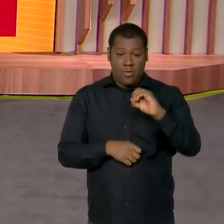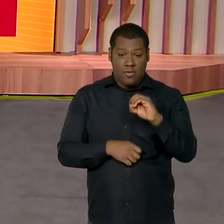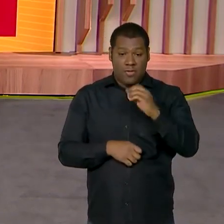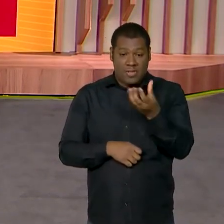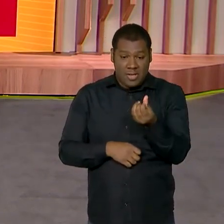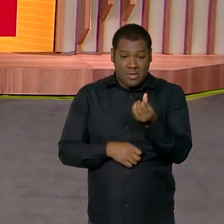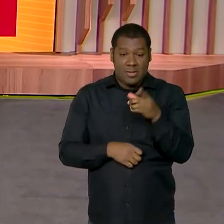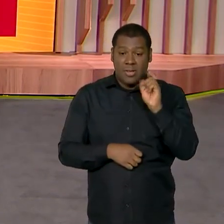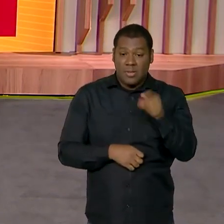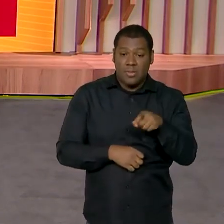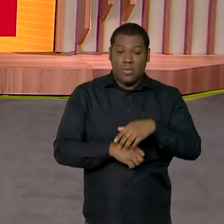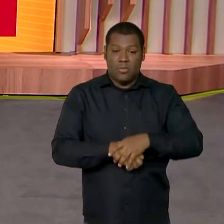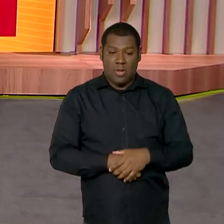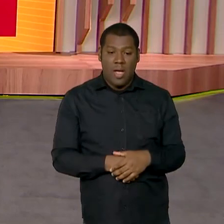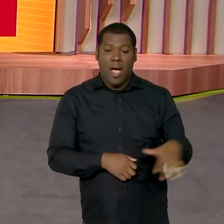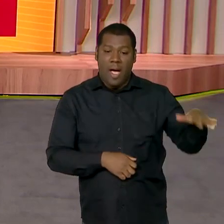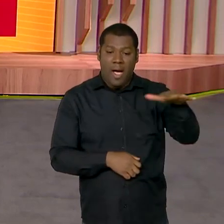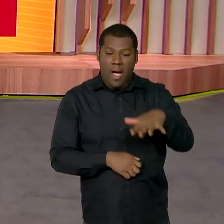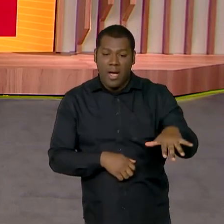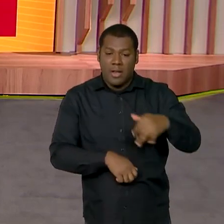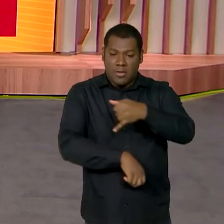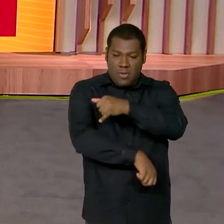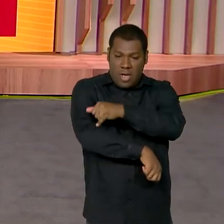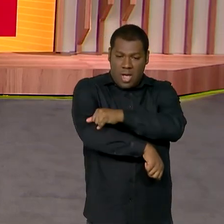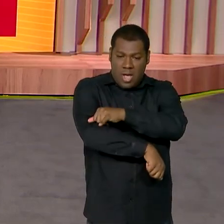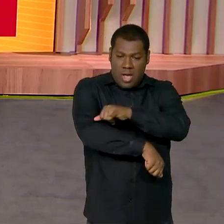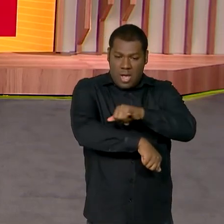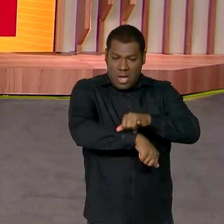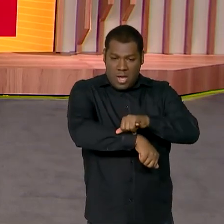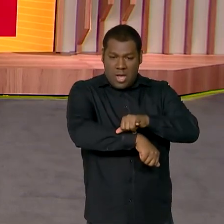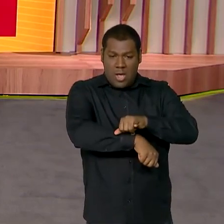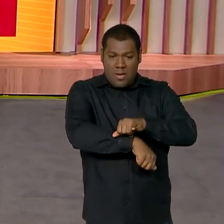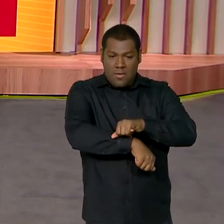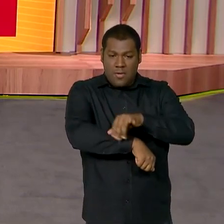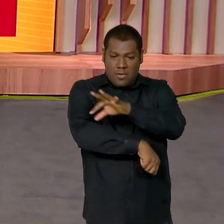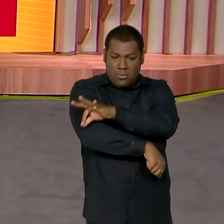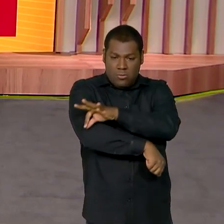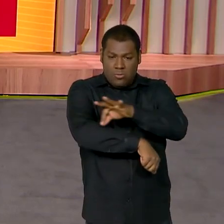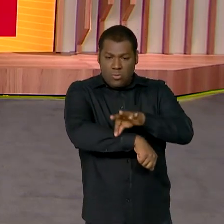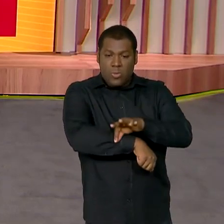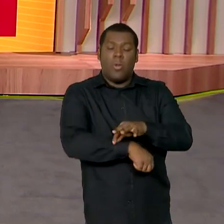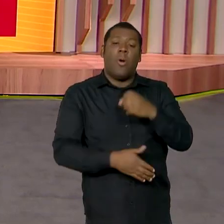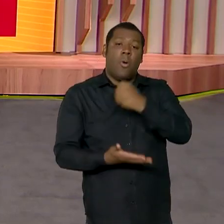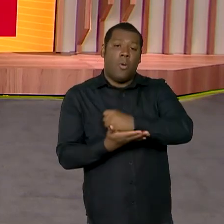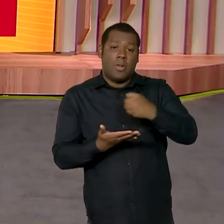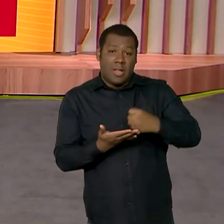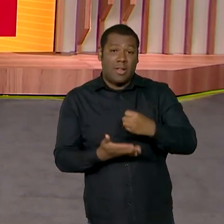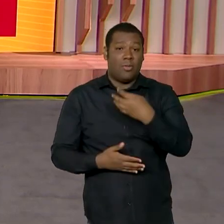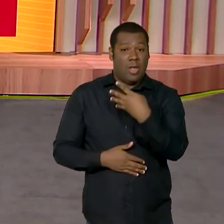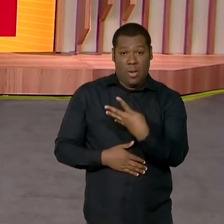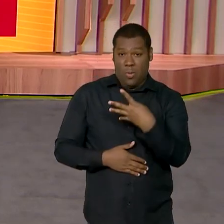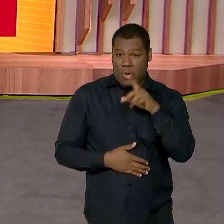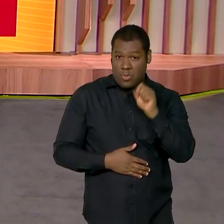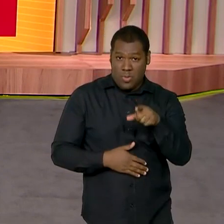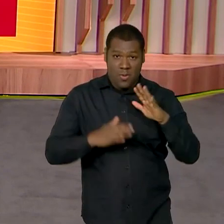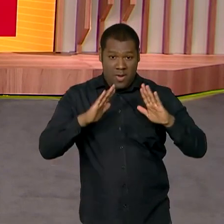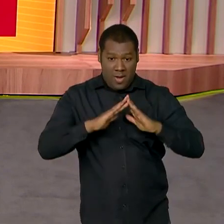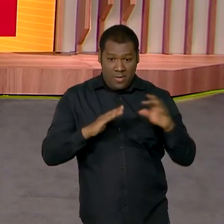de infraestrutura, foram contratadas aí 4 mil novas moradias, com investimentos aí